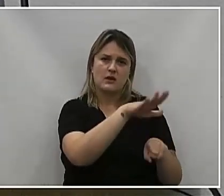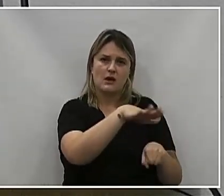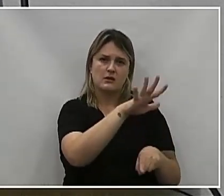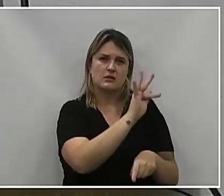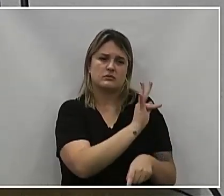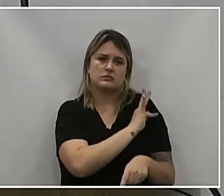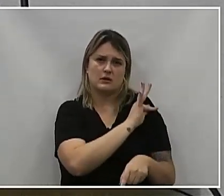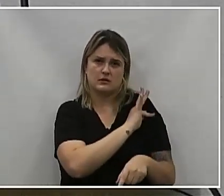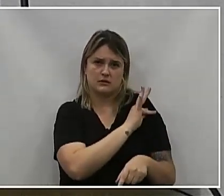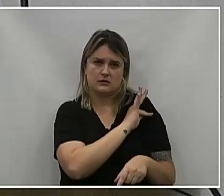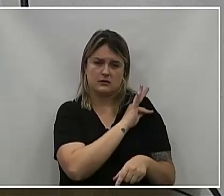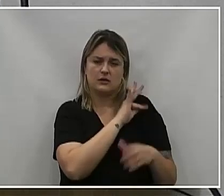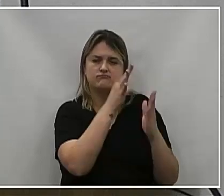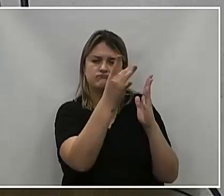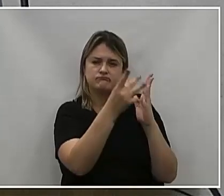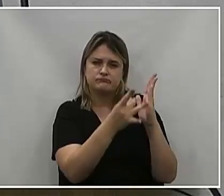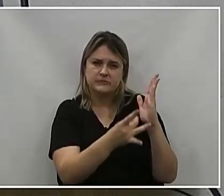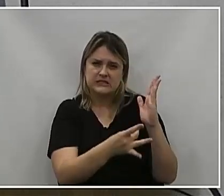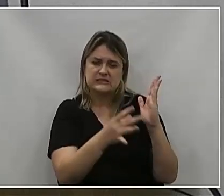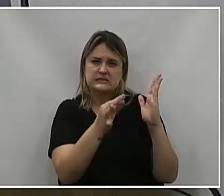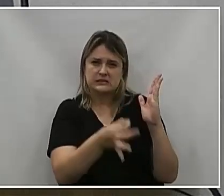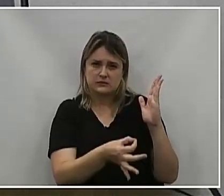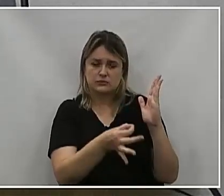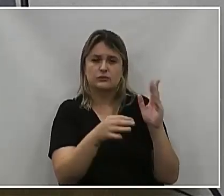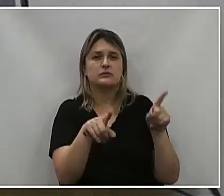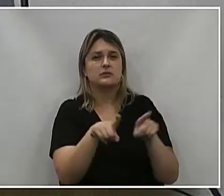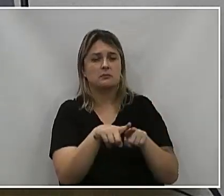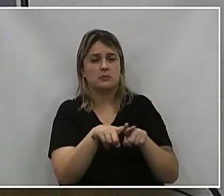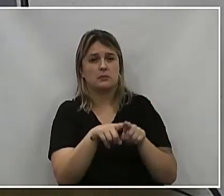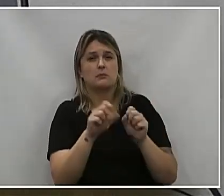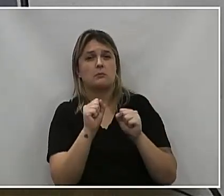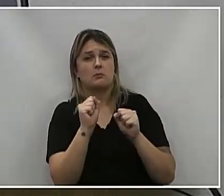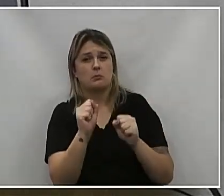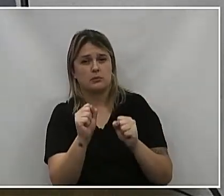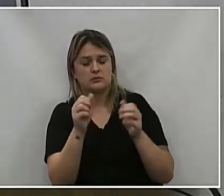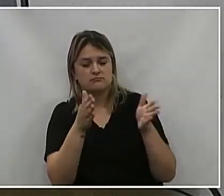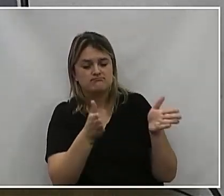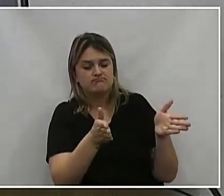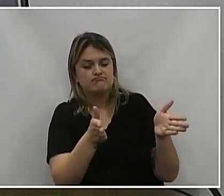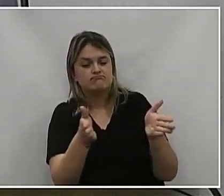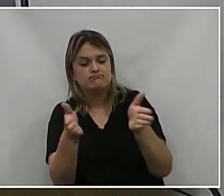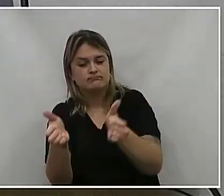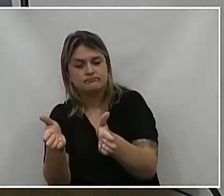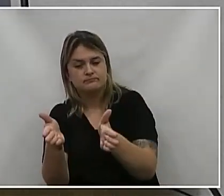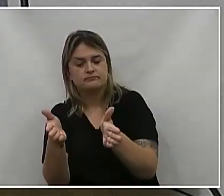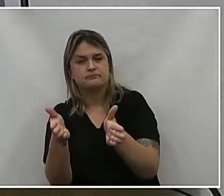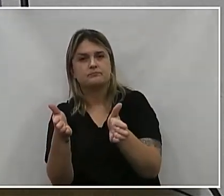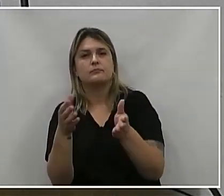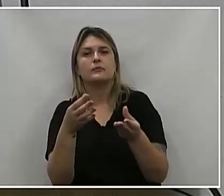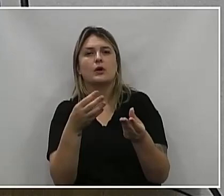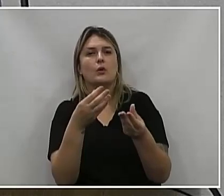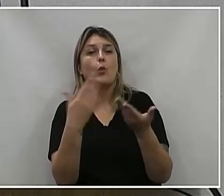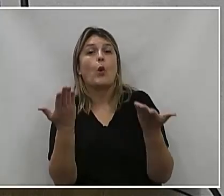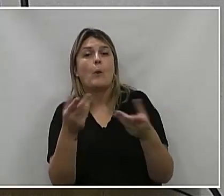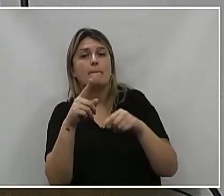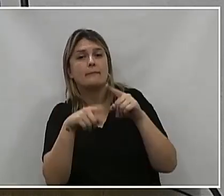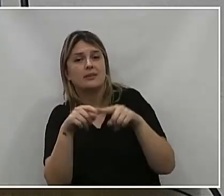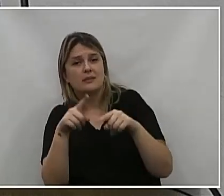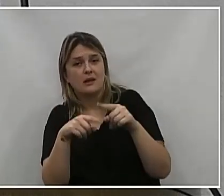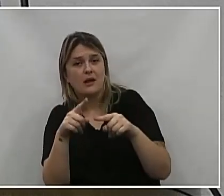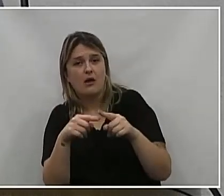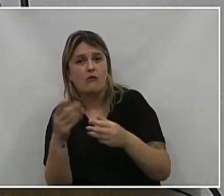as especificações sejam adequadas. A gente pode, inclusive, direcionar os materiais que